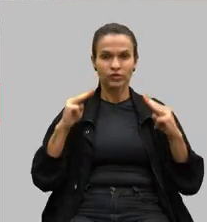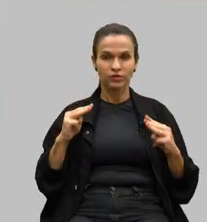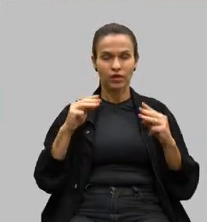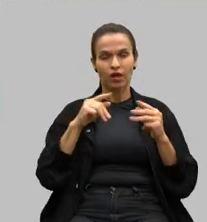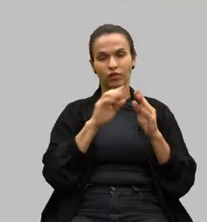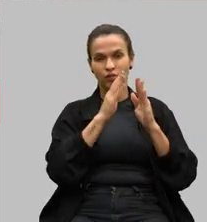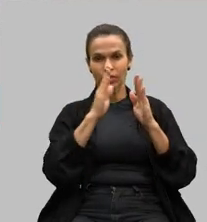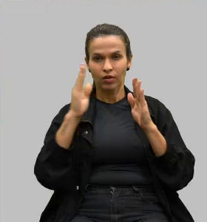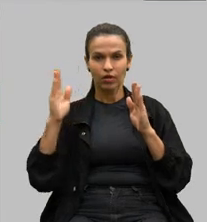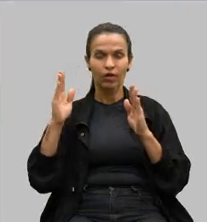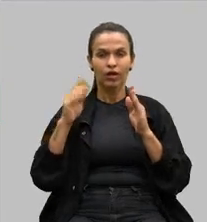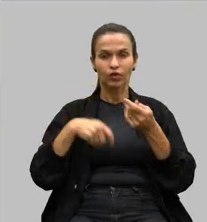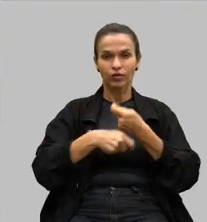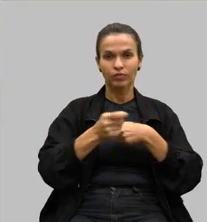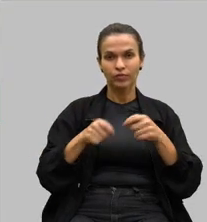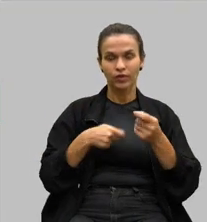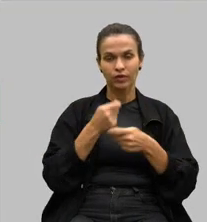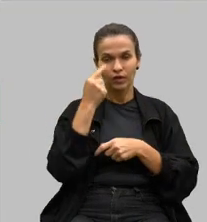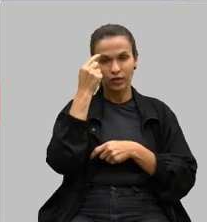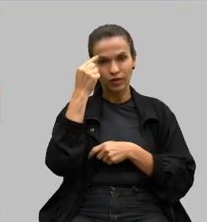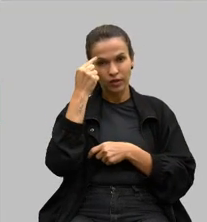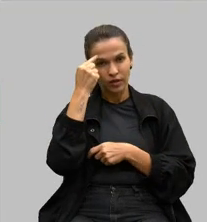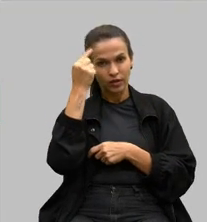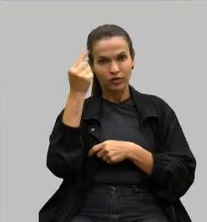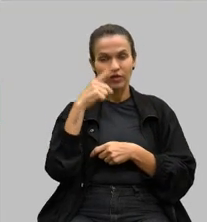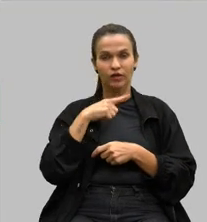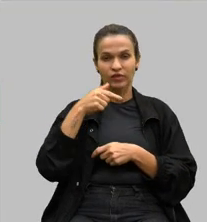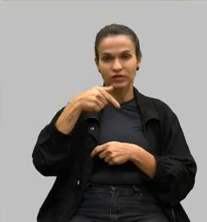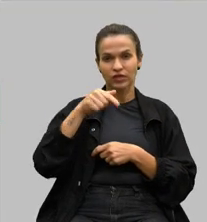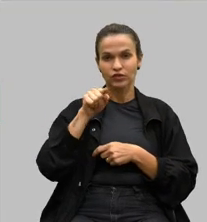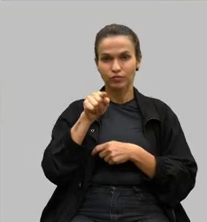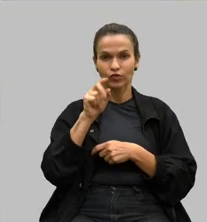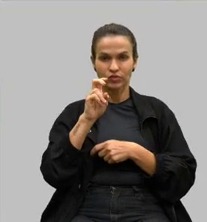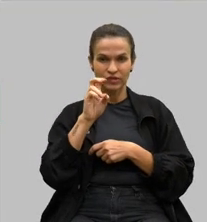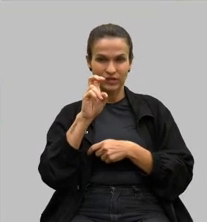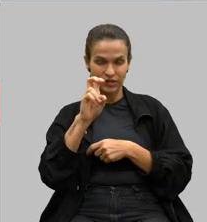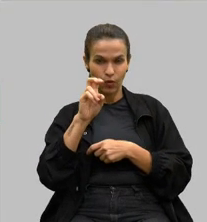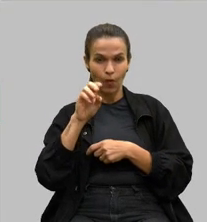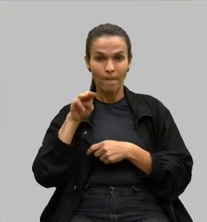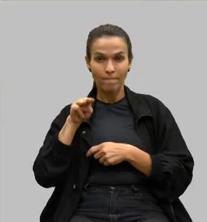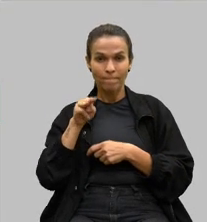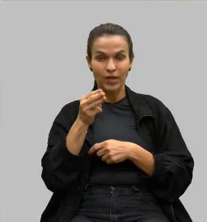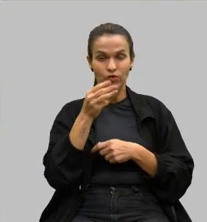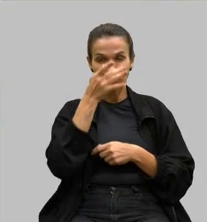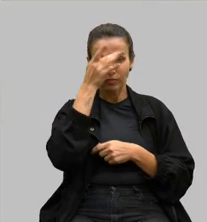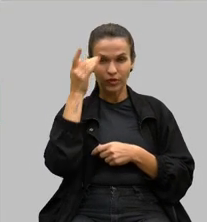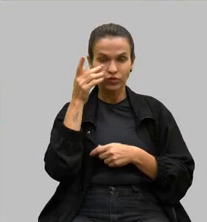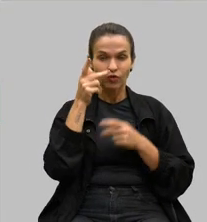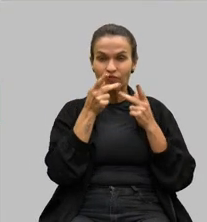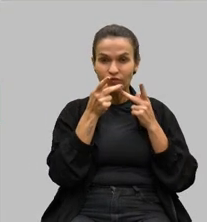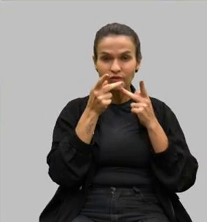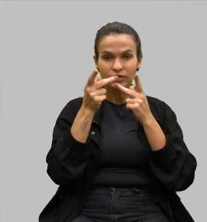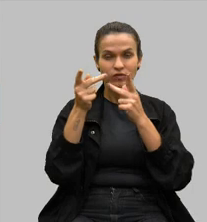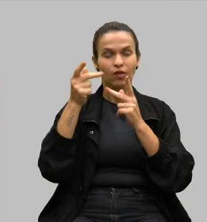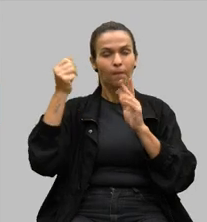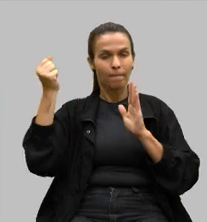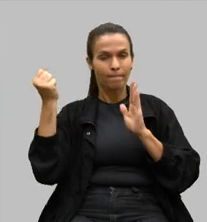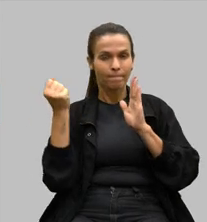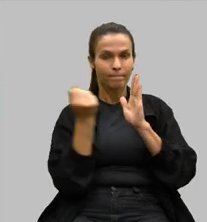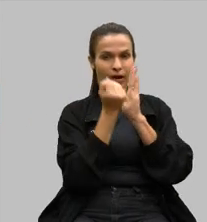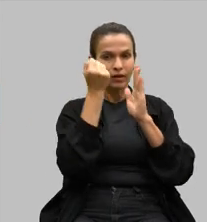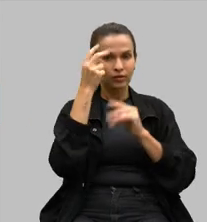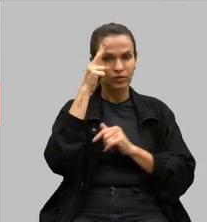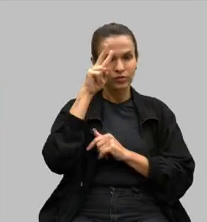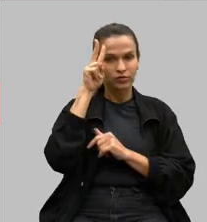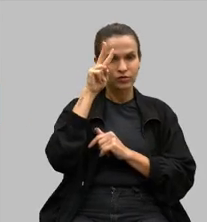economia da criatividade eh teve 7.5 milhões de pessoas visitando um Record histórico eh